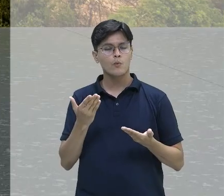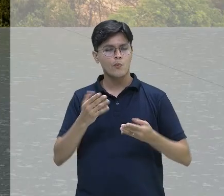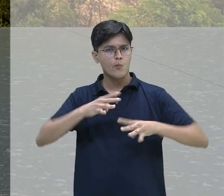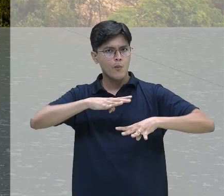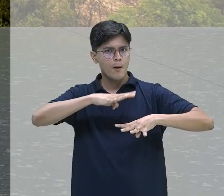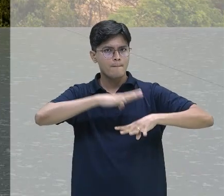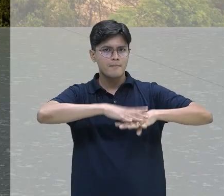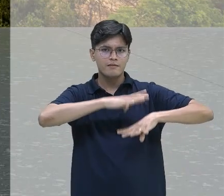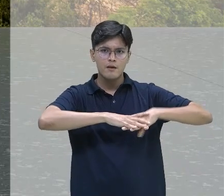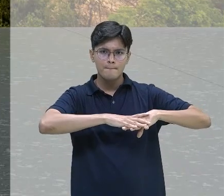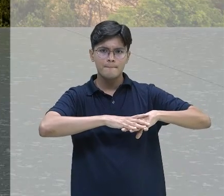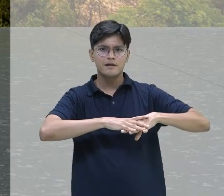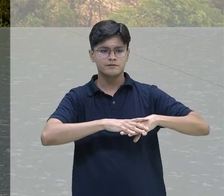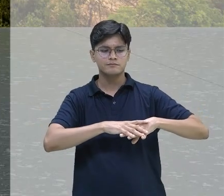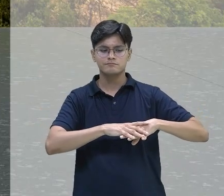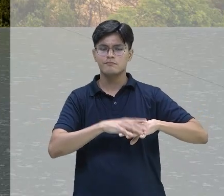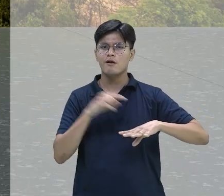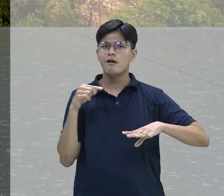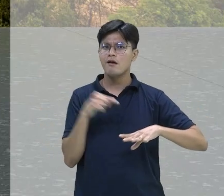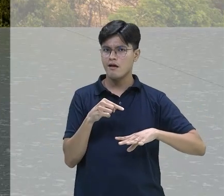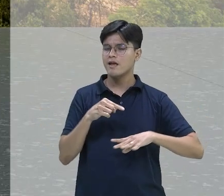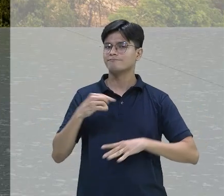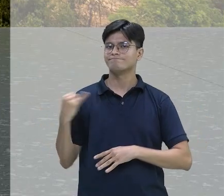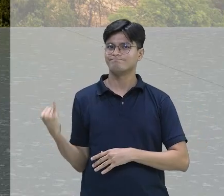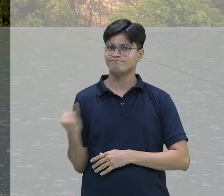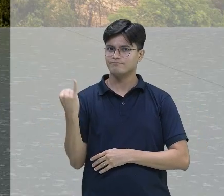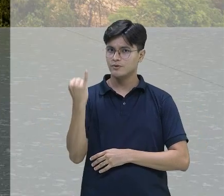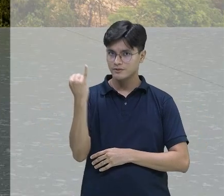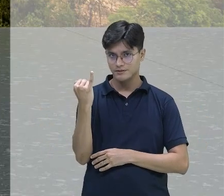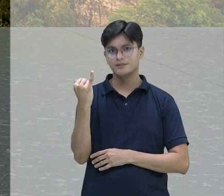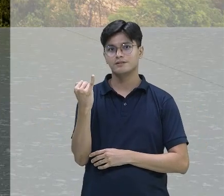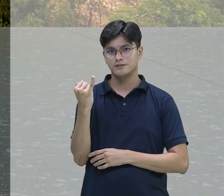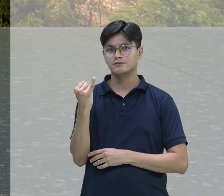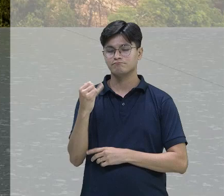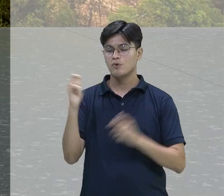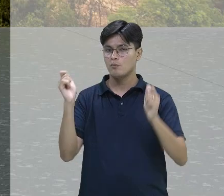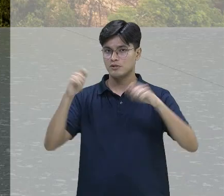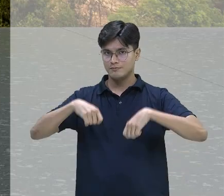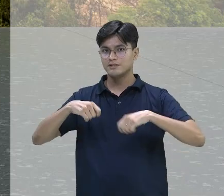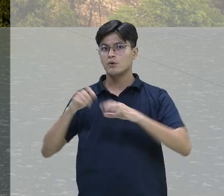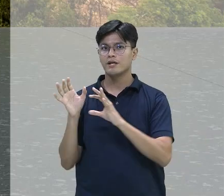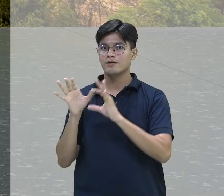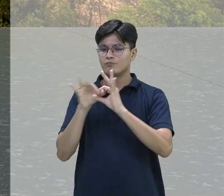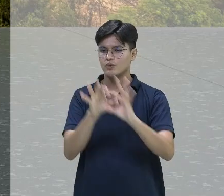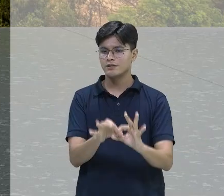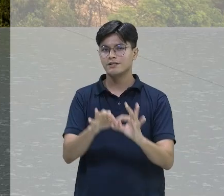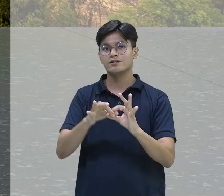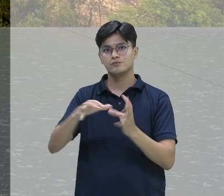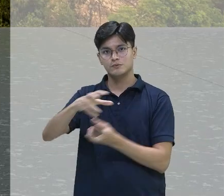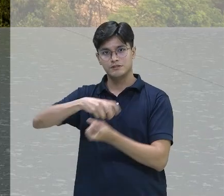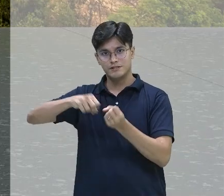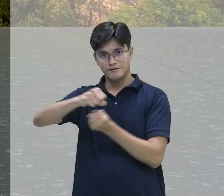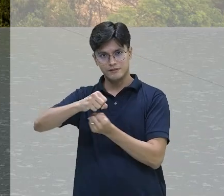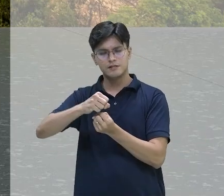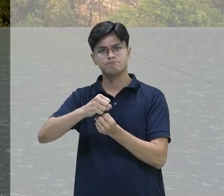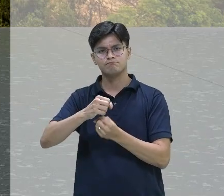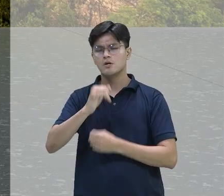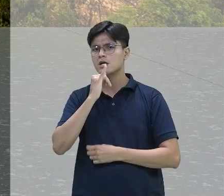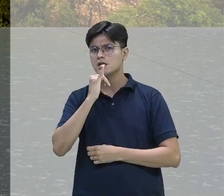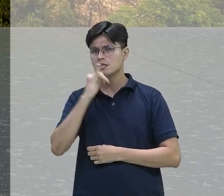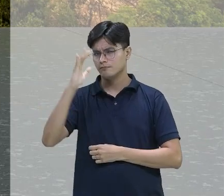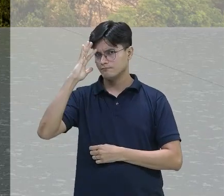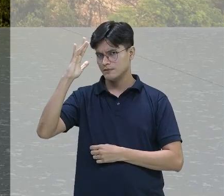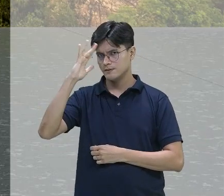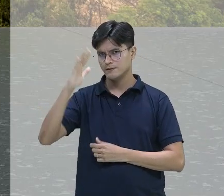é simplesmente fundamental nesse contexto aí da sustentabilidade, tá bom? Pensa só comigo. Para entender